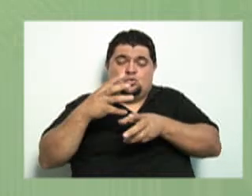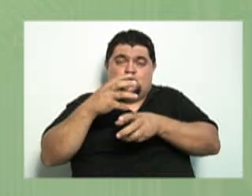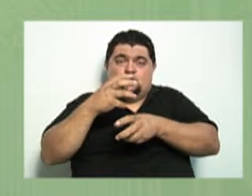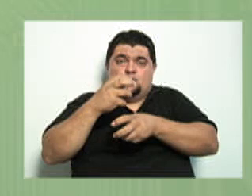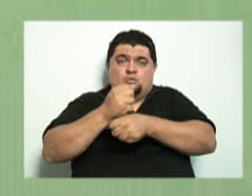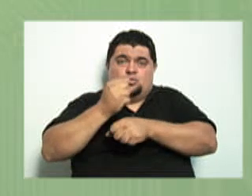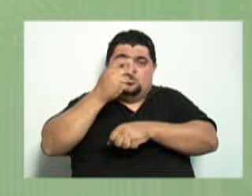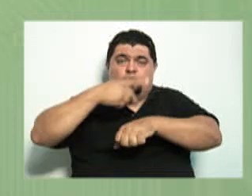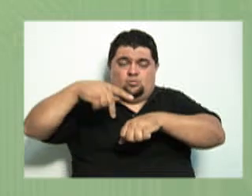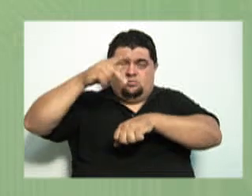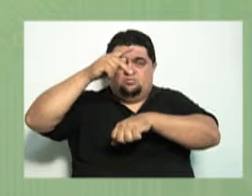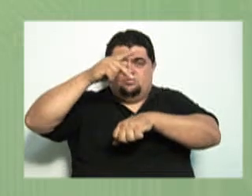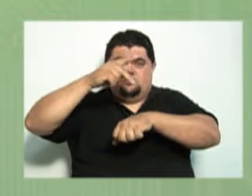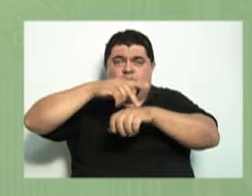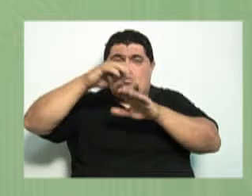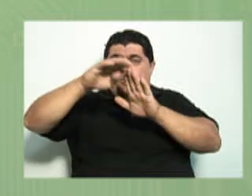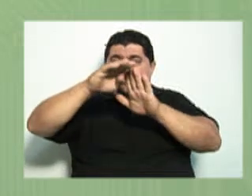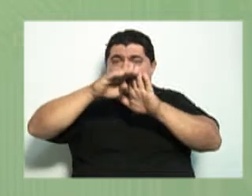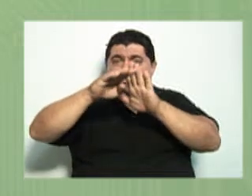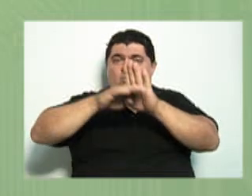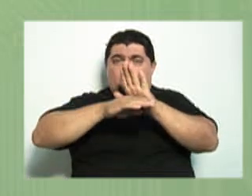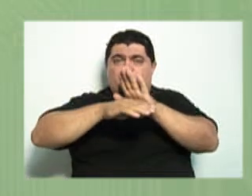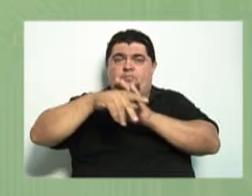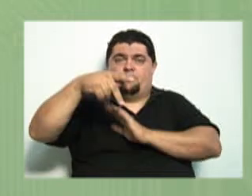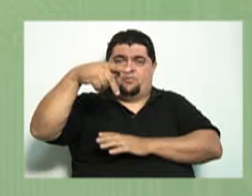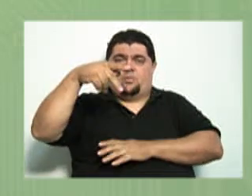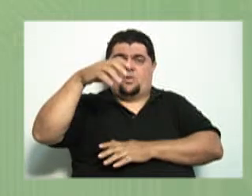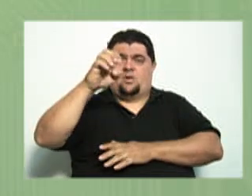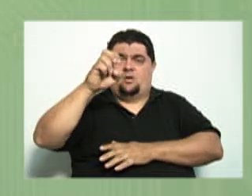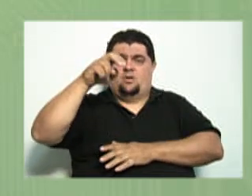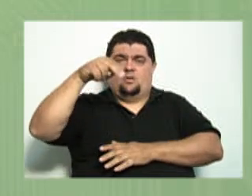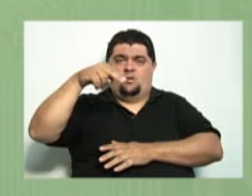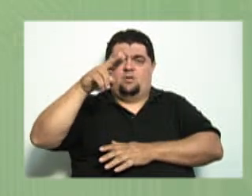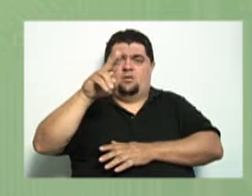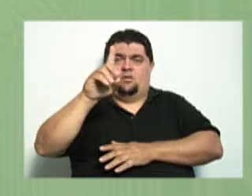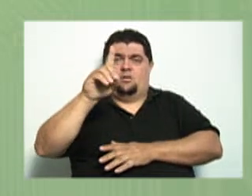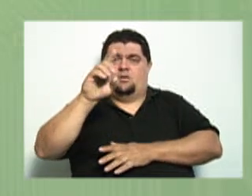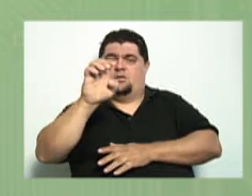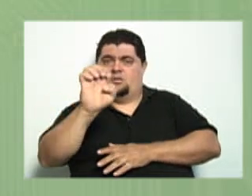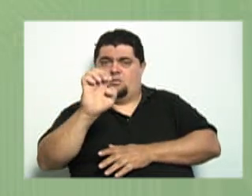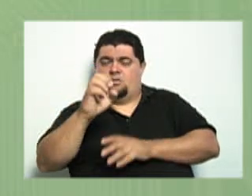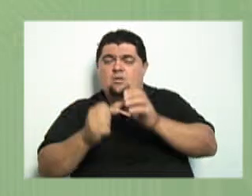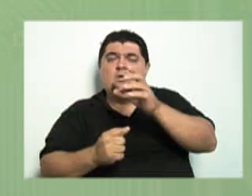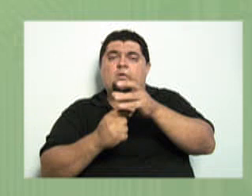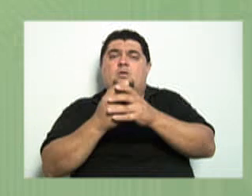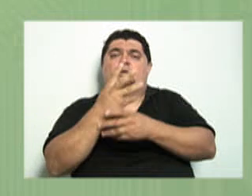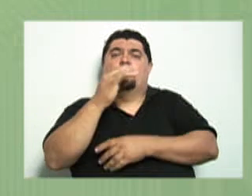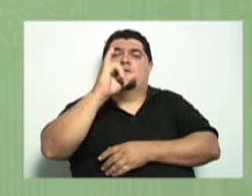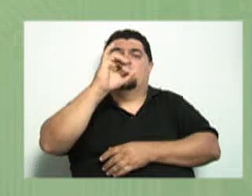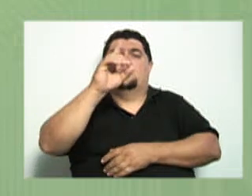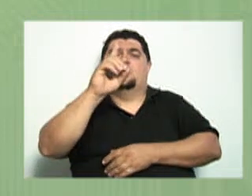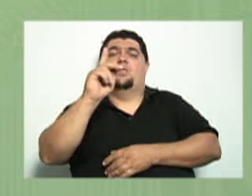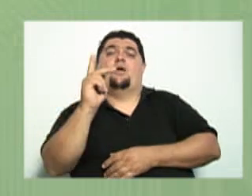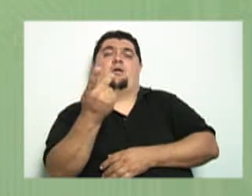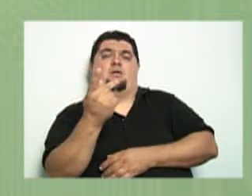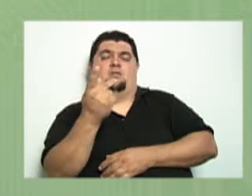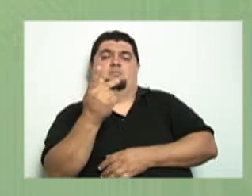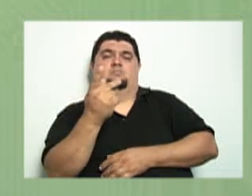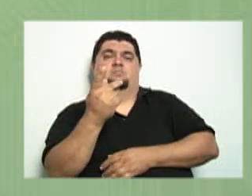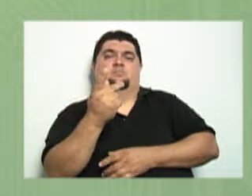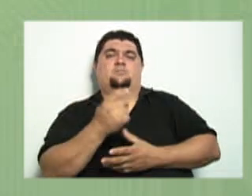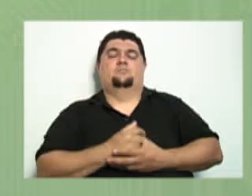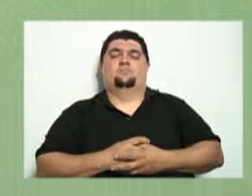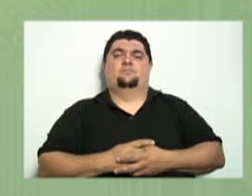o Desenvolvimento, que é um programa chamado PNUD, criou o Índice de Desenvolvimento Humano, o